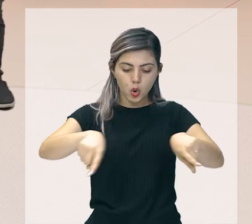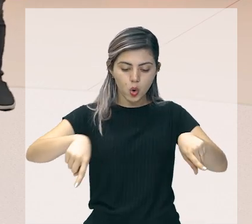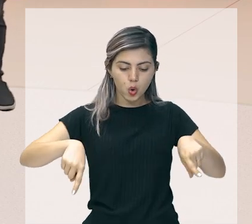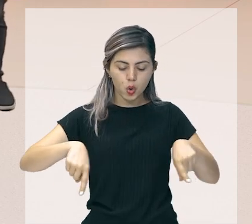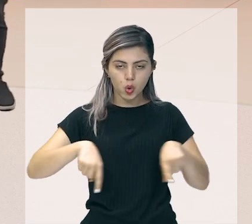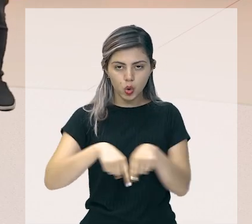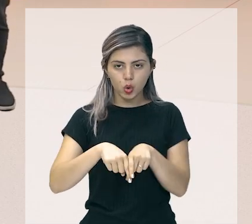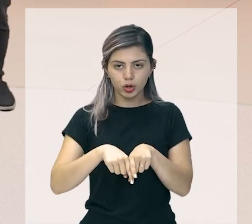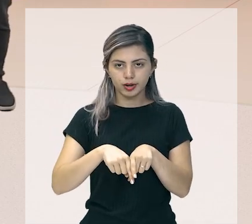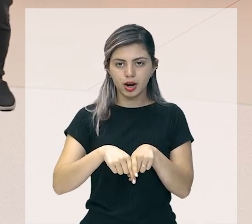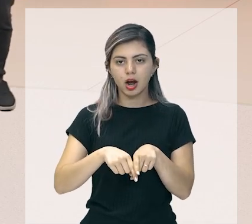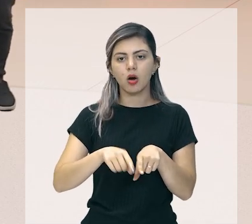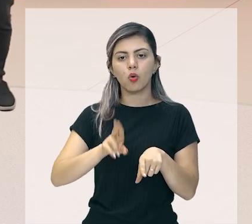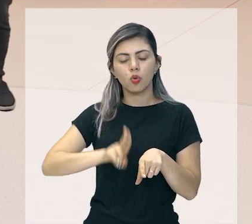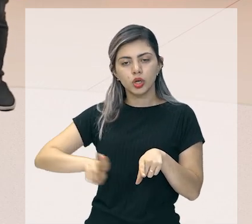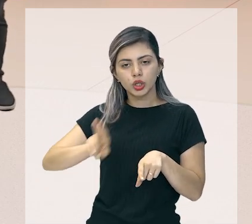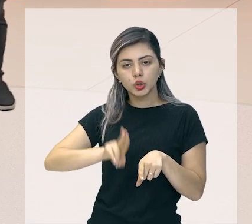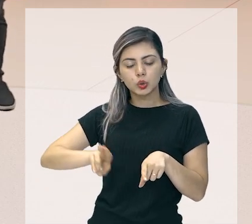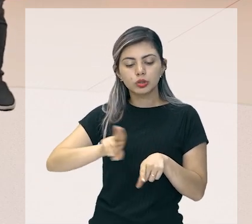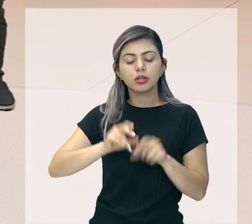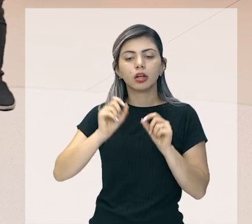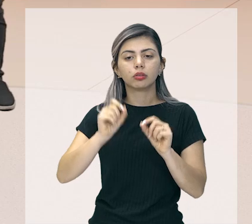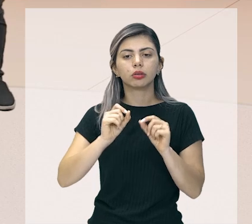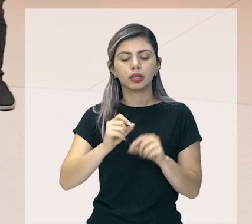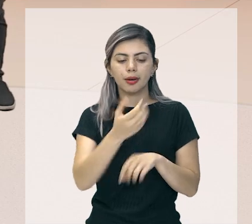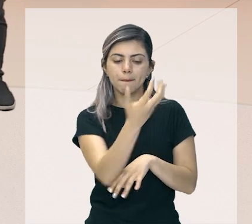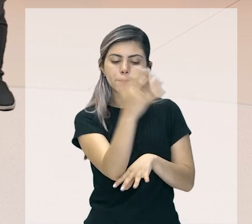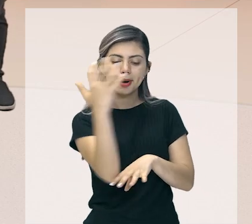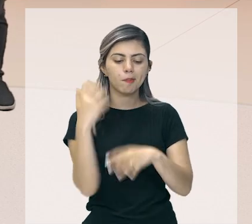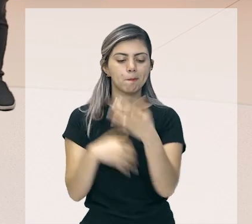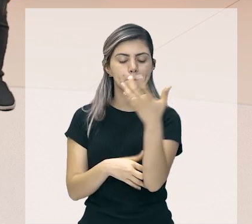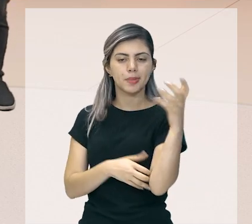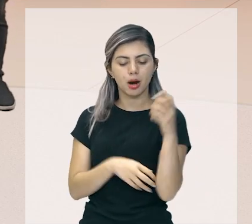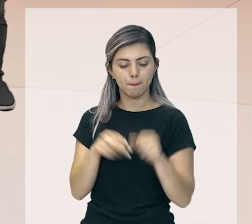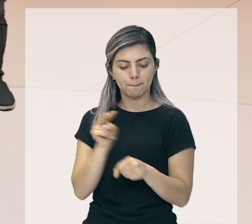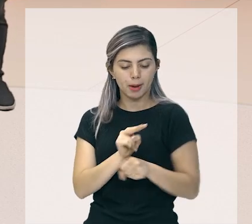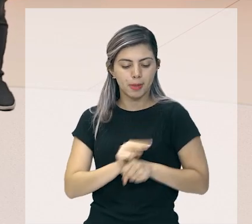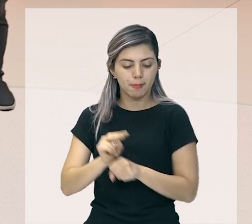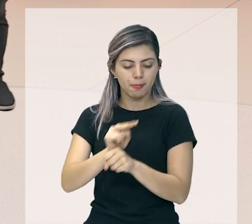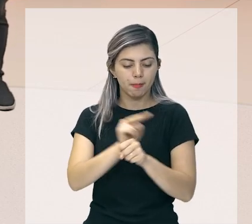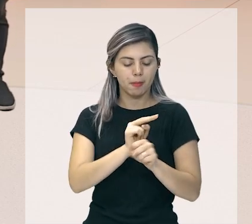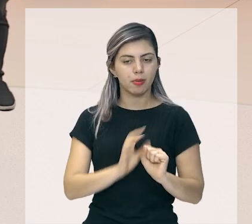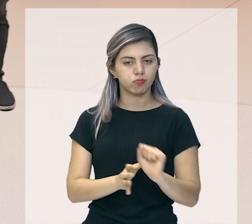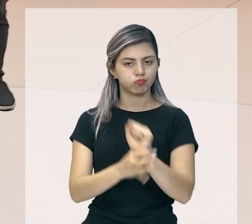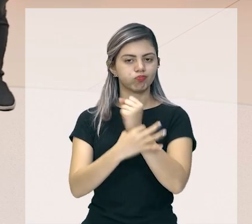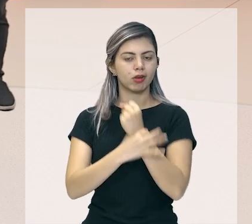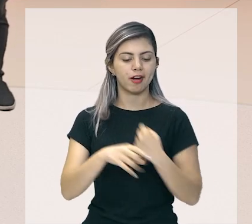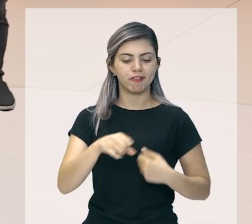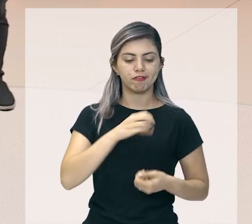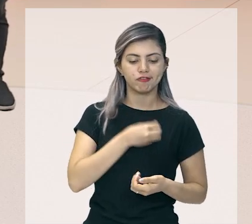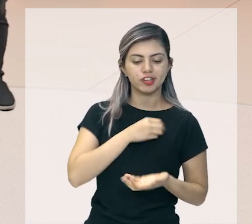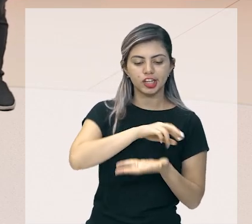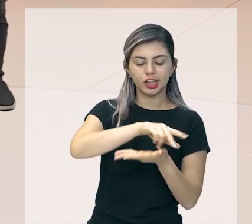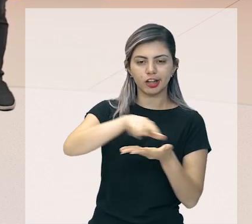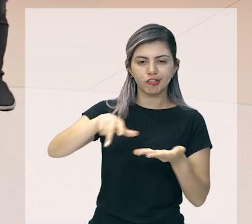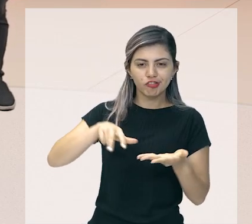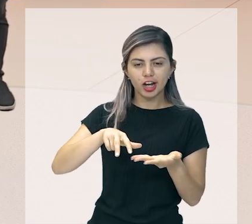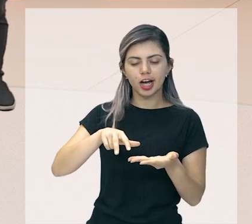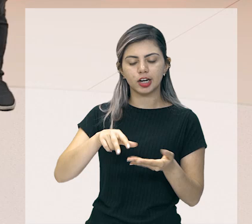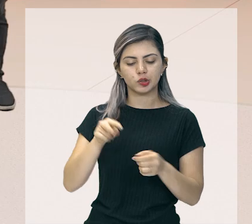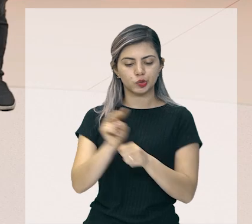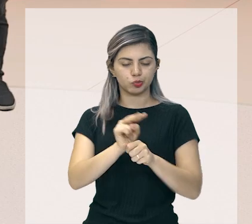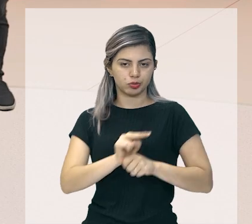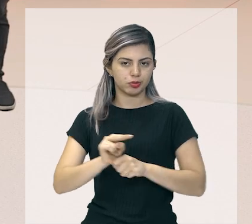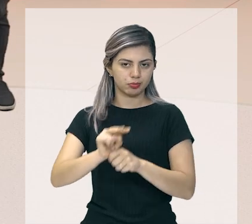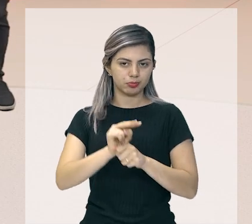que vai ser utilizada ali, né, para tentar preservar, para tentar garantir ali aquela fauna, aquela flora de maneira garantida, né,